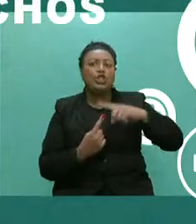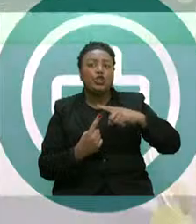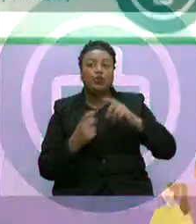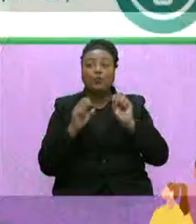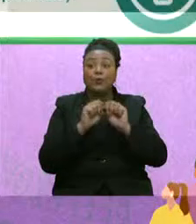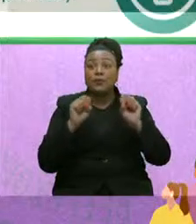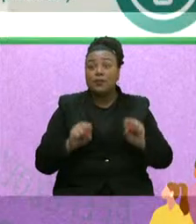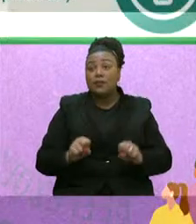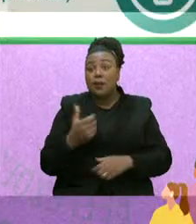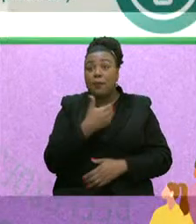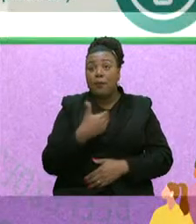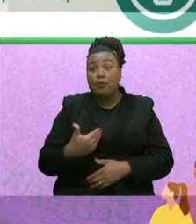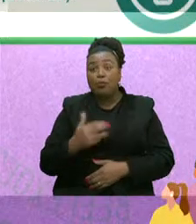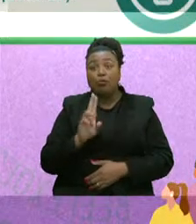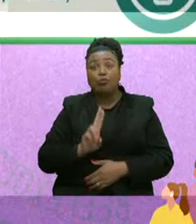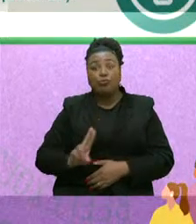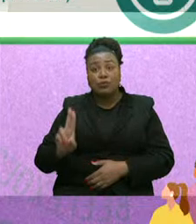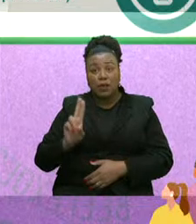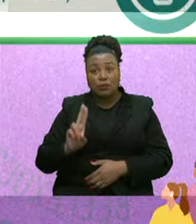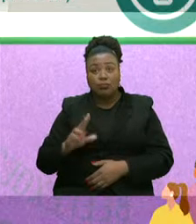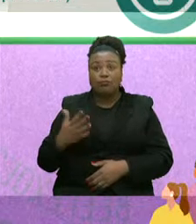sistema público utilizado?